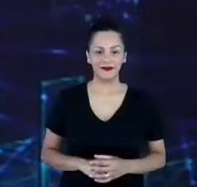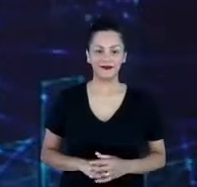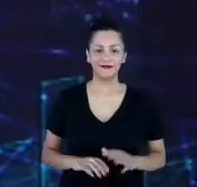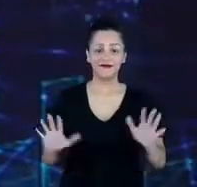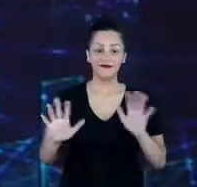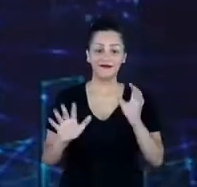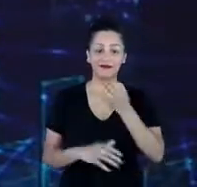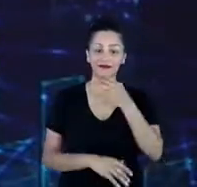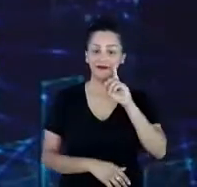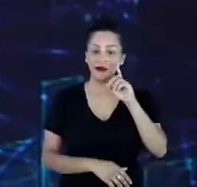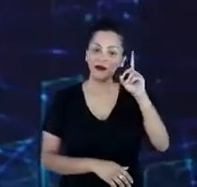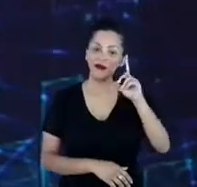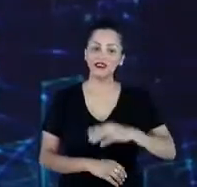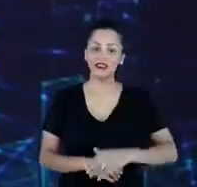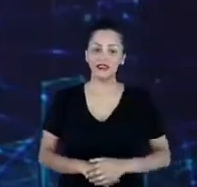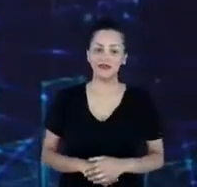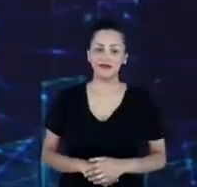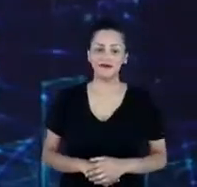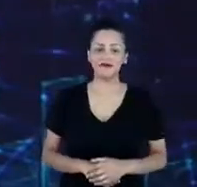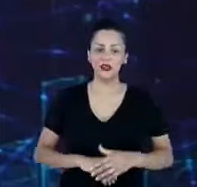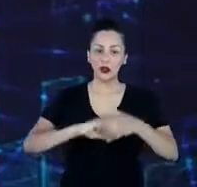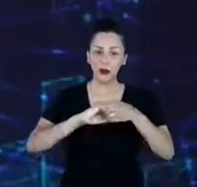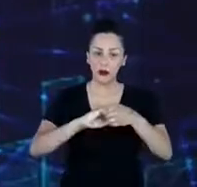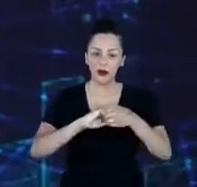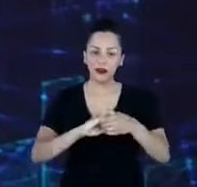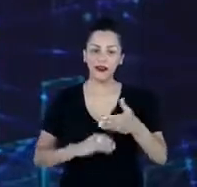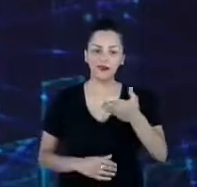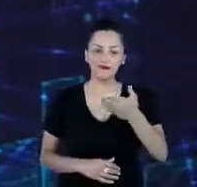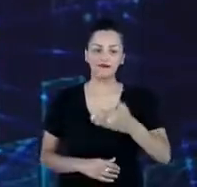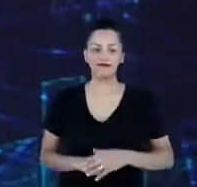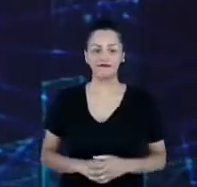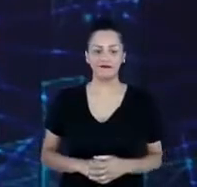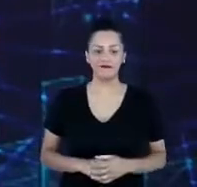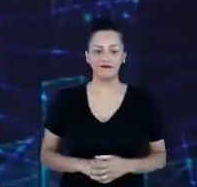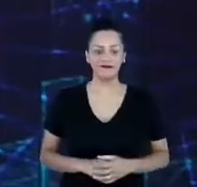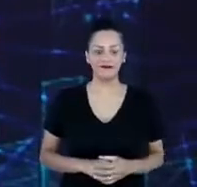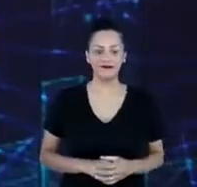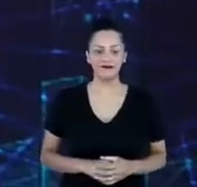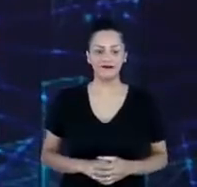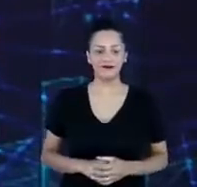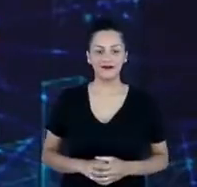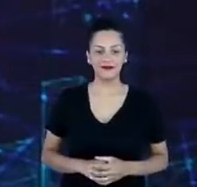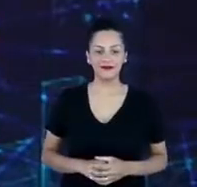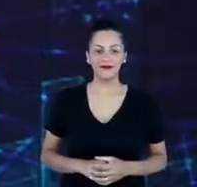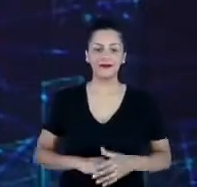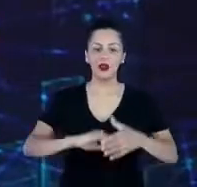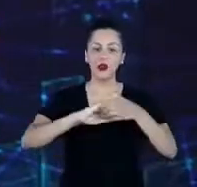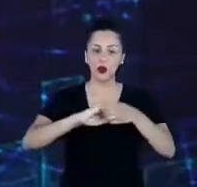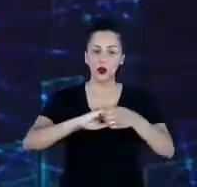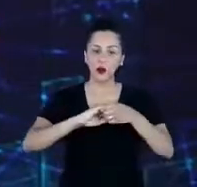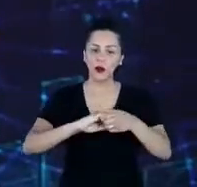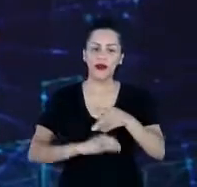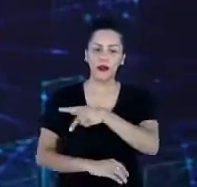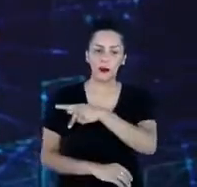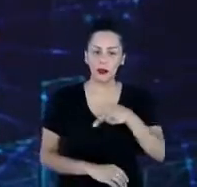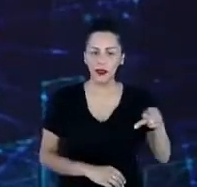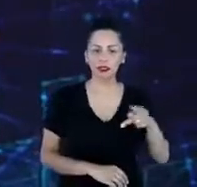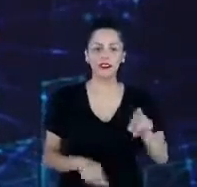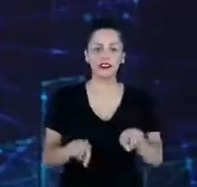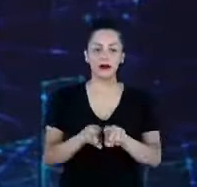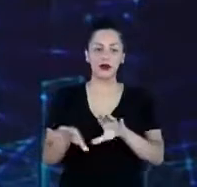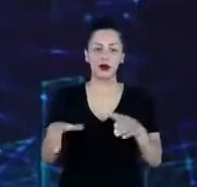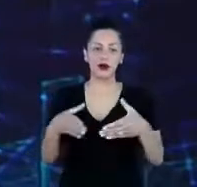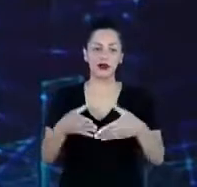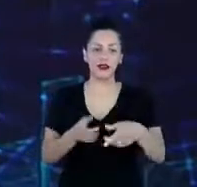o ministro de estado de Minas e energia Ministro Bento Albuquerque comprimento também o Presidente do Conselho de administração